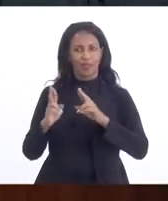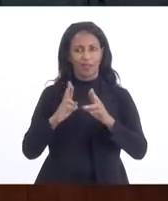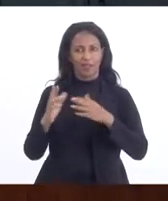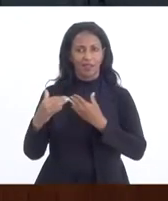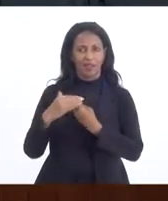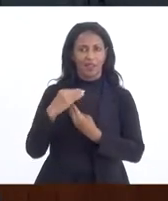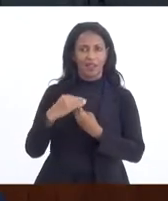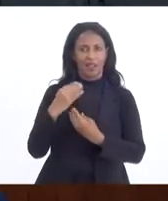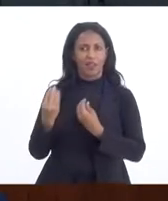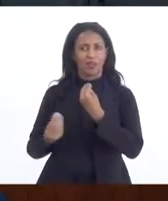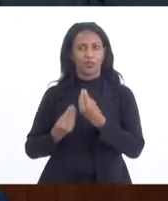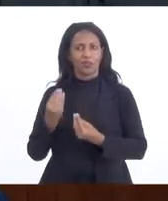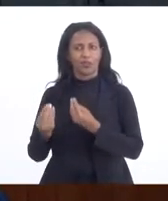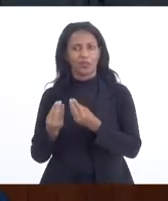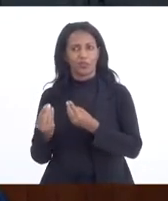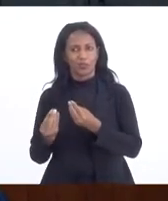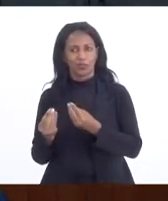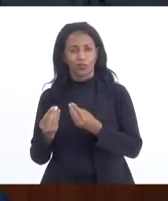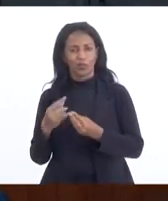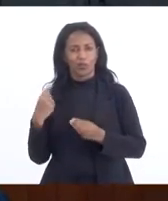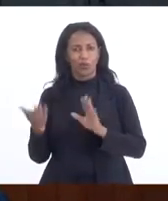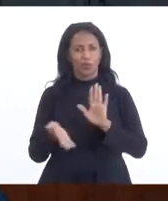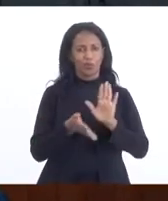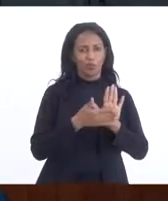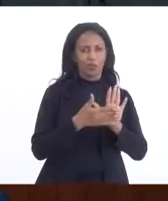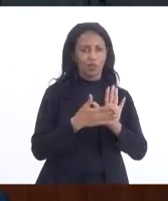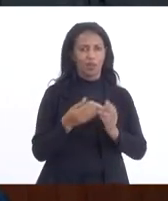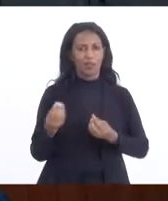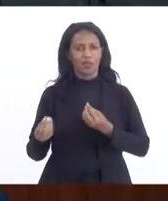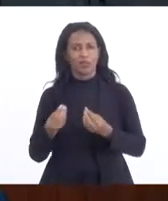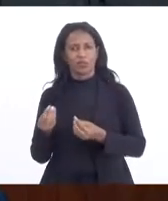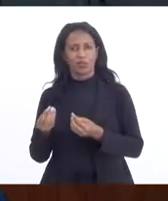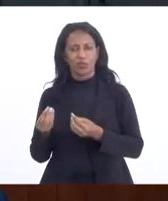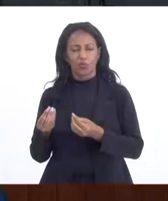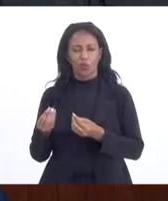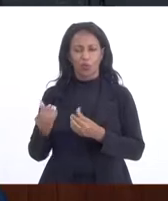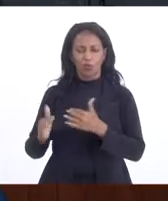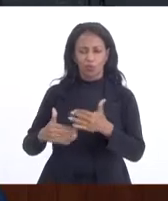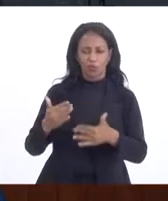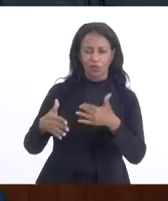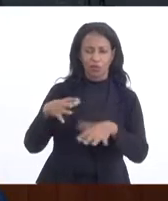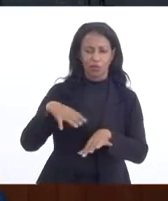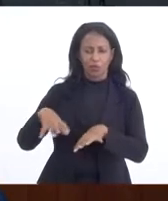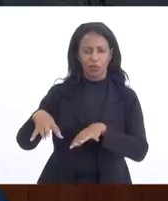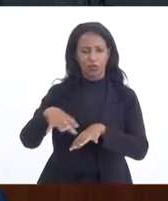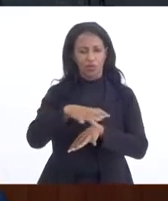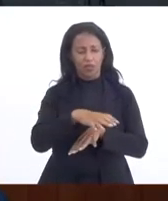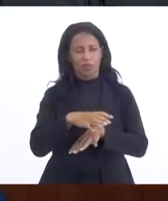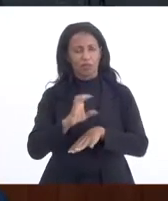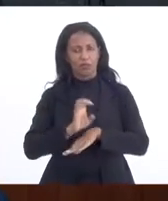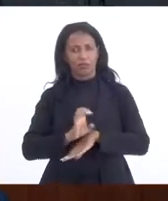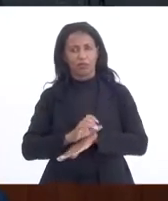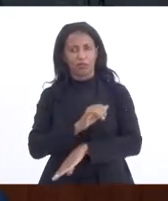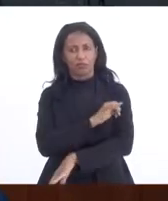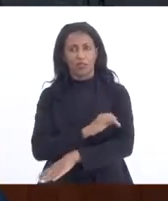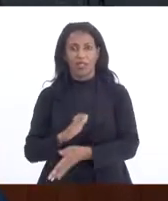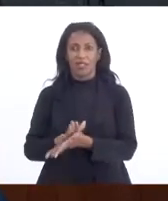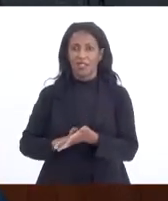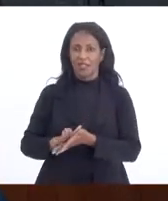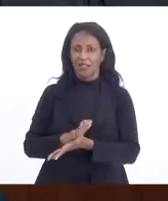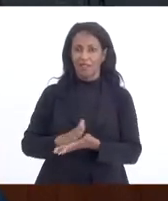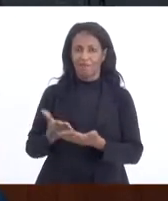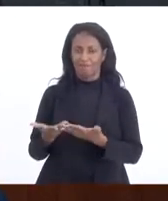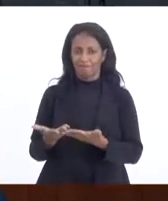orientação de como solidificar o nosso mandato, de como auxiliar o desenvolvimento dos municípios do Estado do Rio de Janeiro. E nada mais